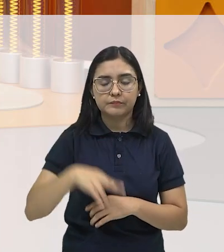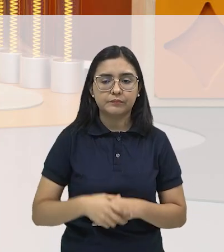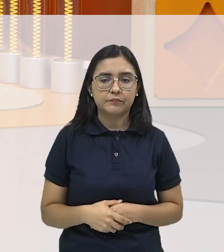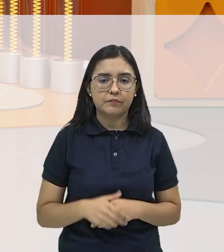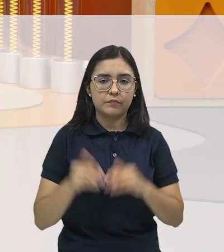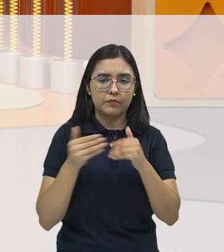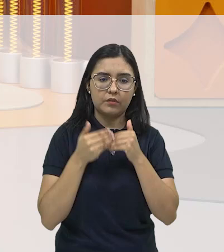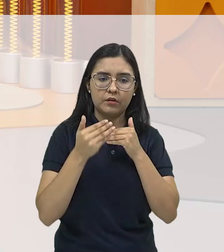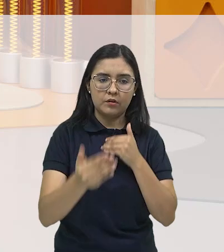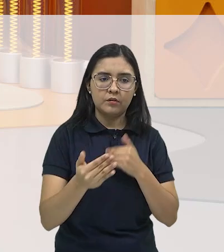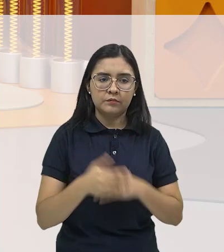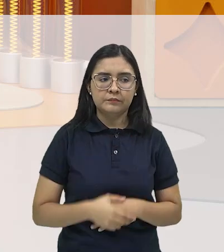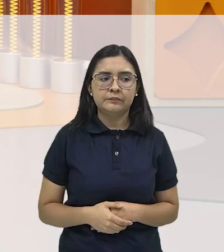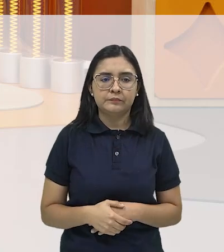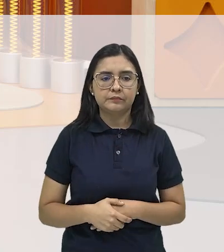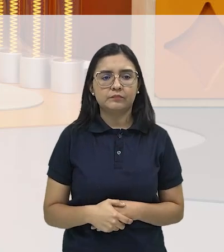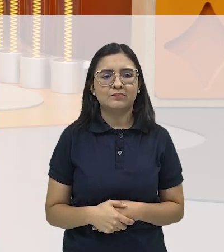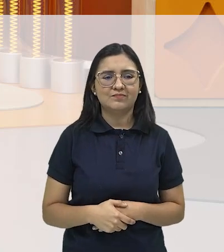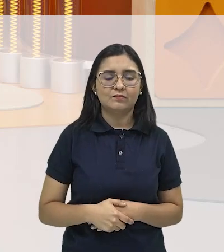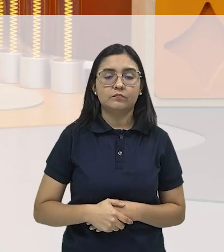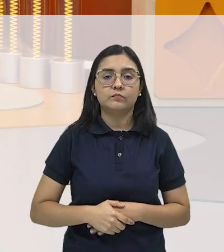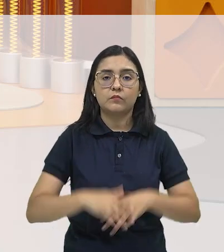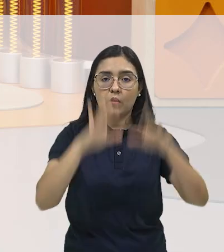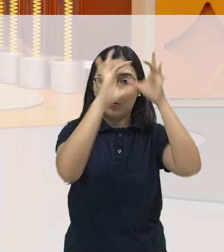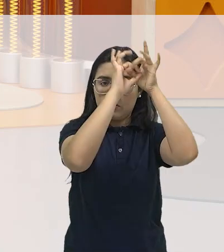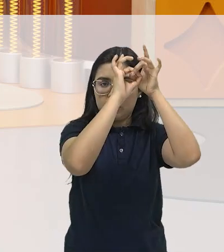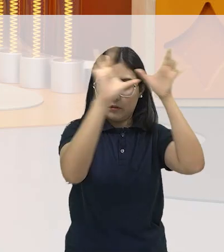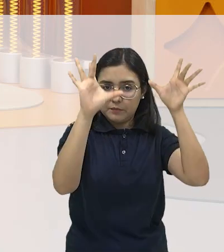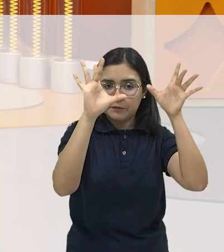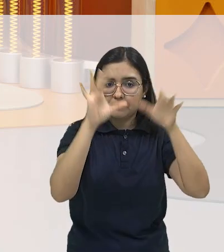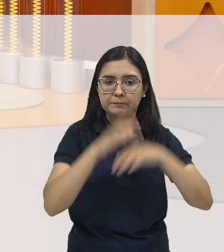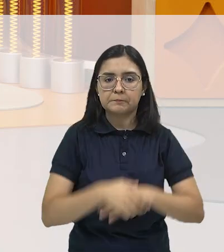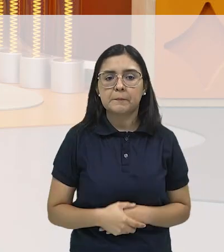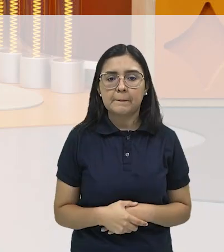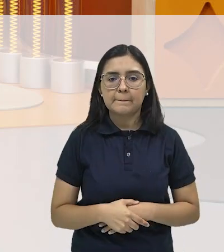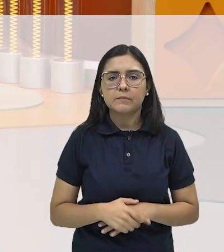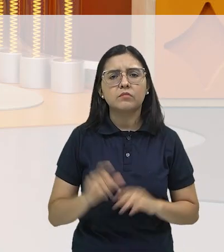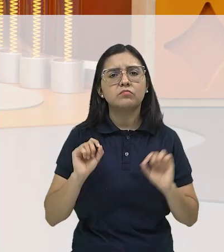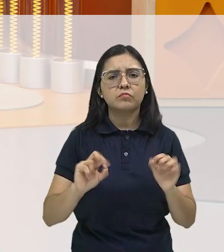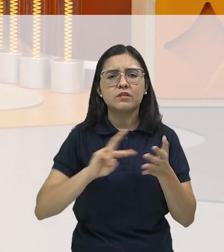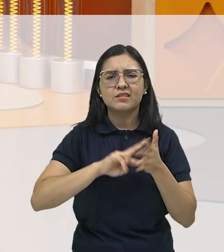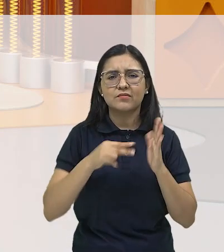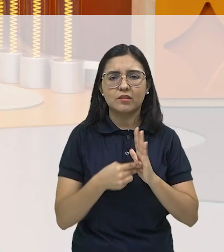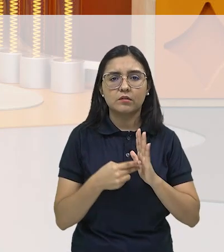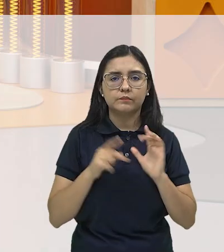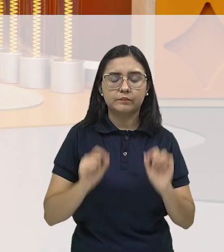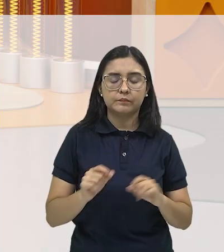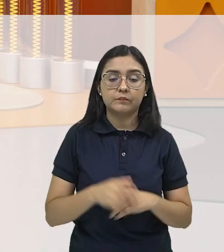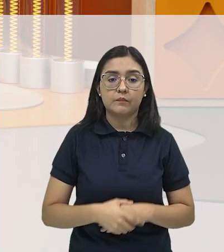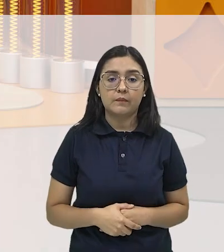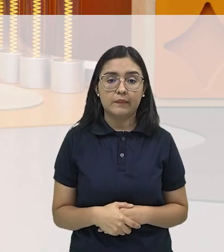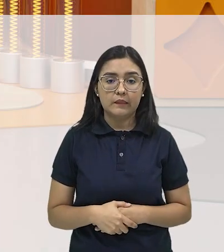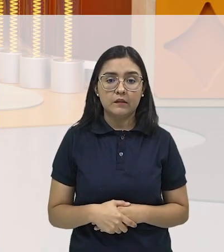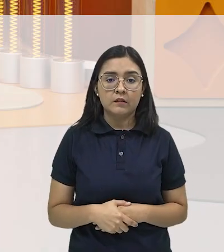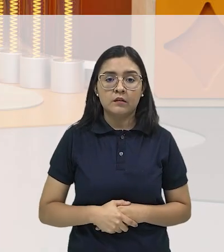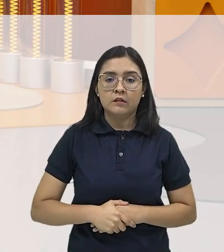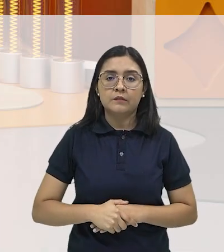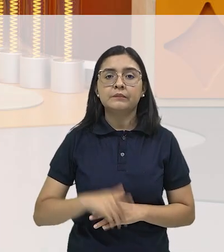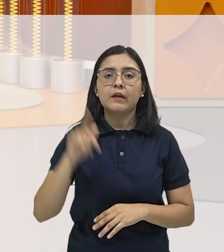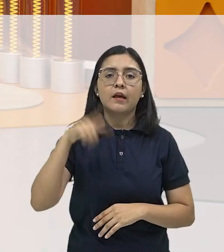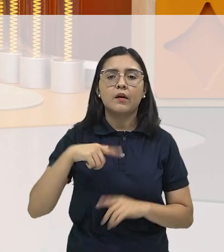Ok? Continuando, vamos lá? O liberalismo, em sua essência, então, o que ele é? Ele é uma